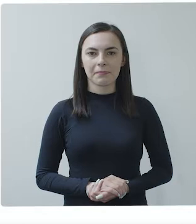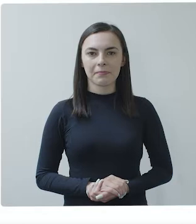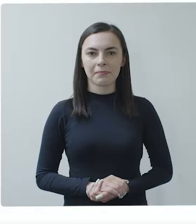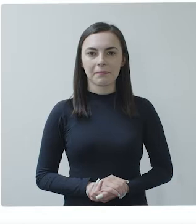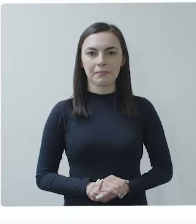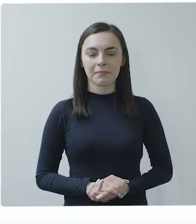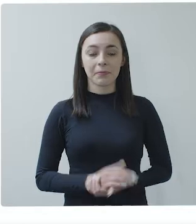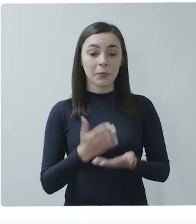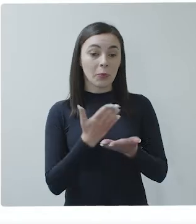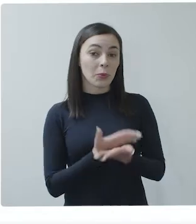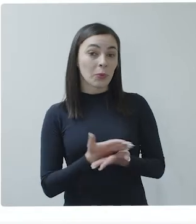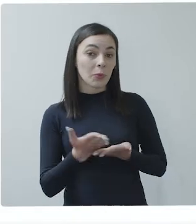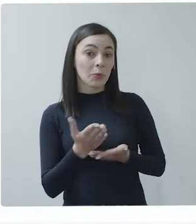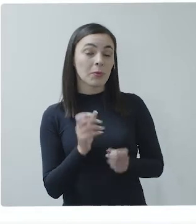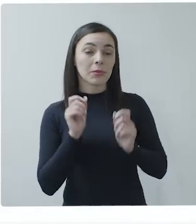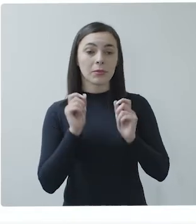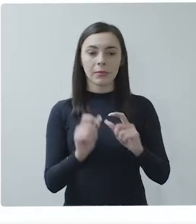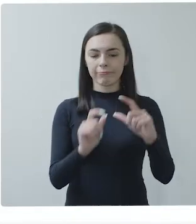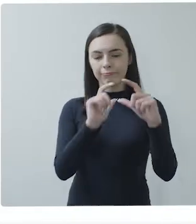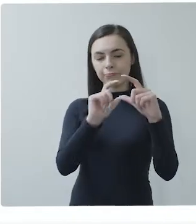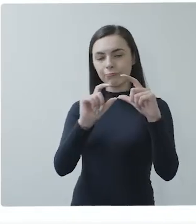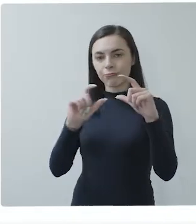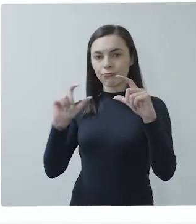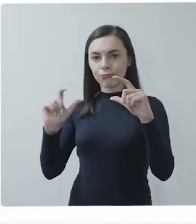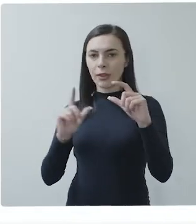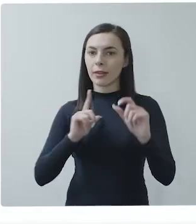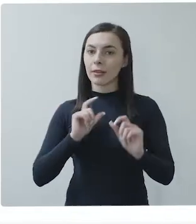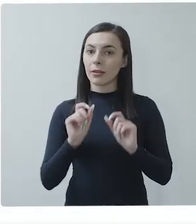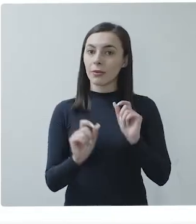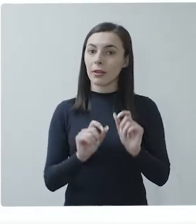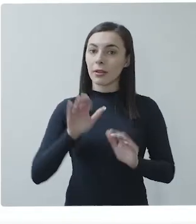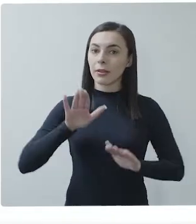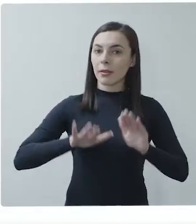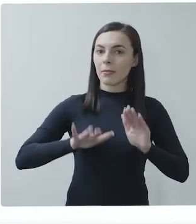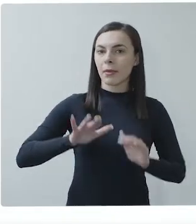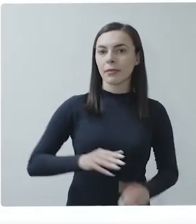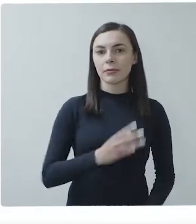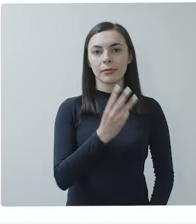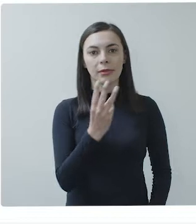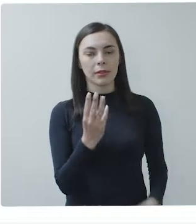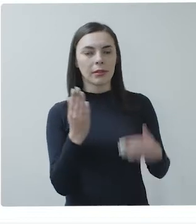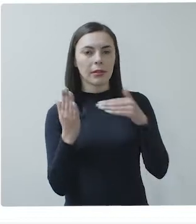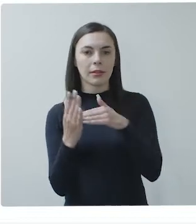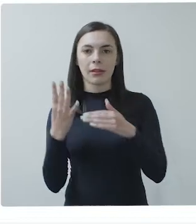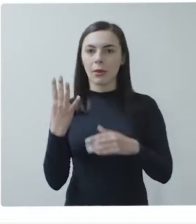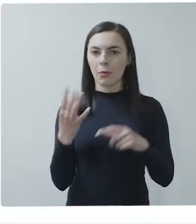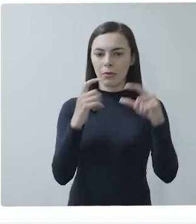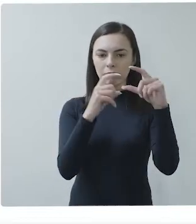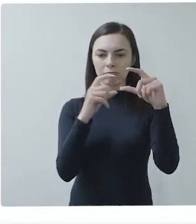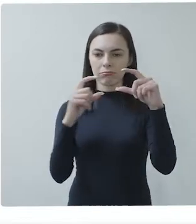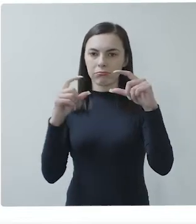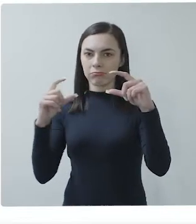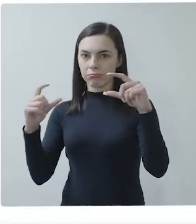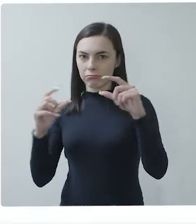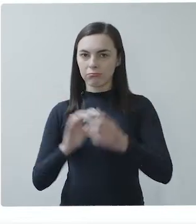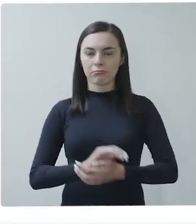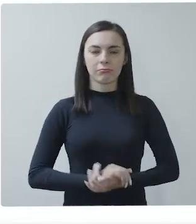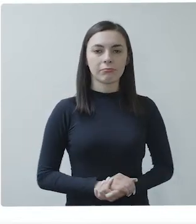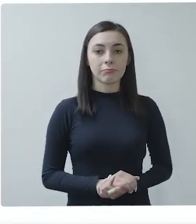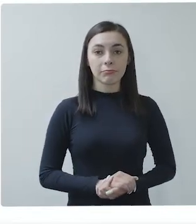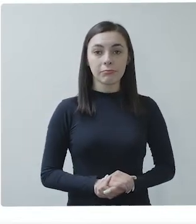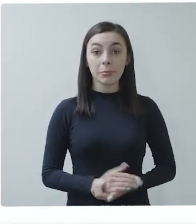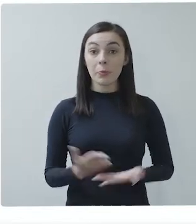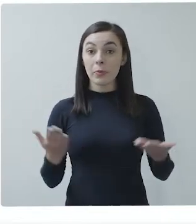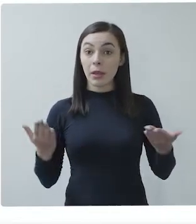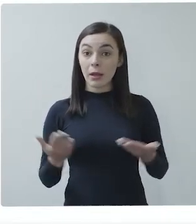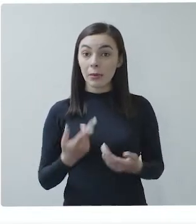Lá dizia no começo que geralmente uma tirinha ela pode ter de 3 a 4 quadrinhos, tá?